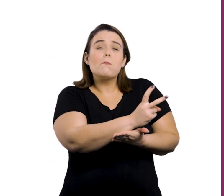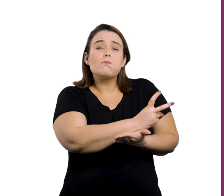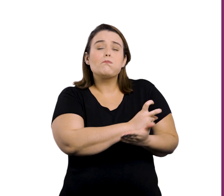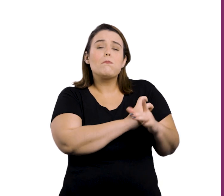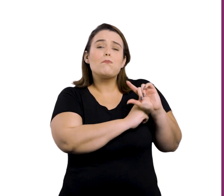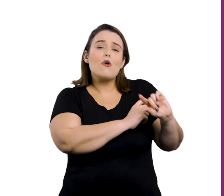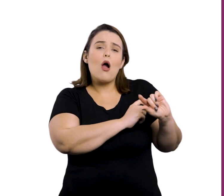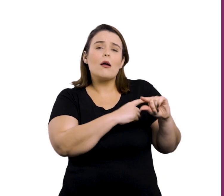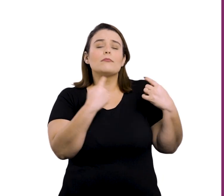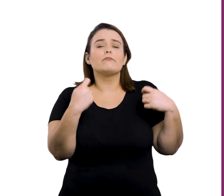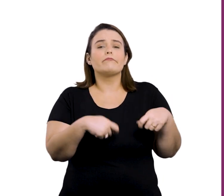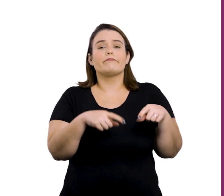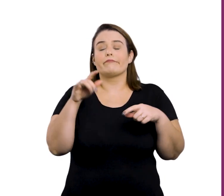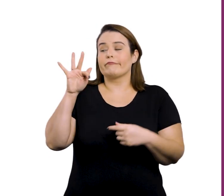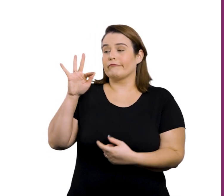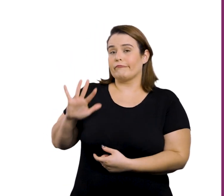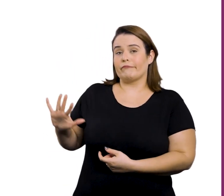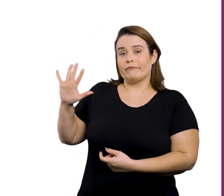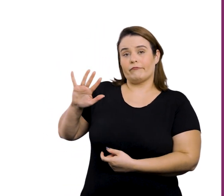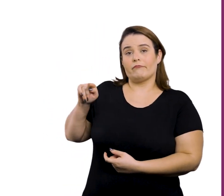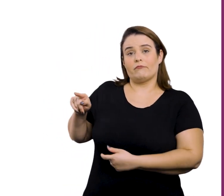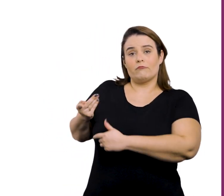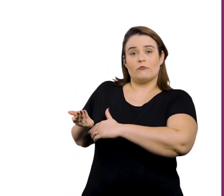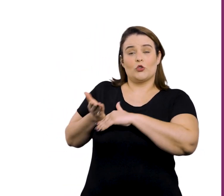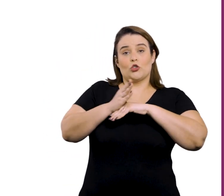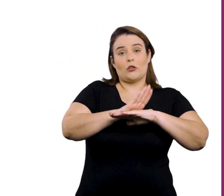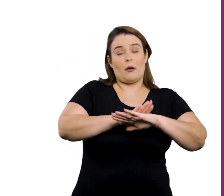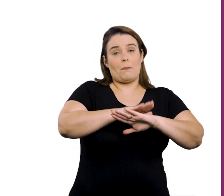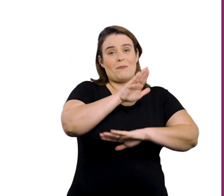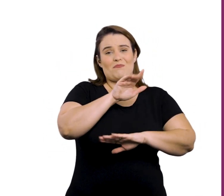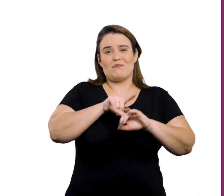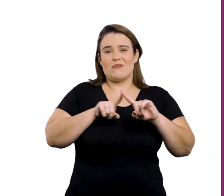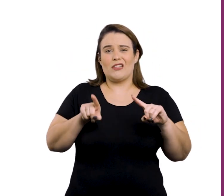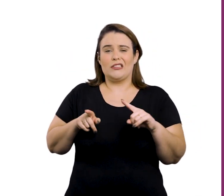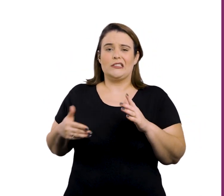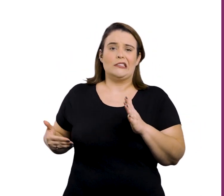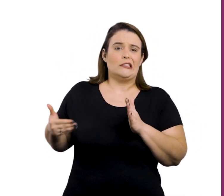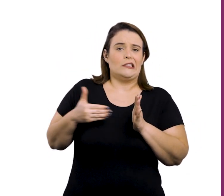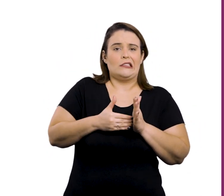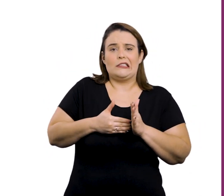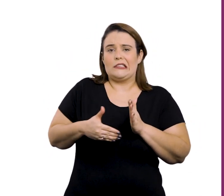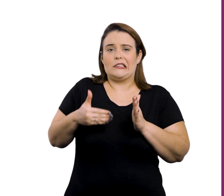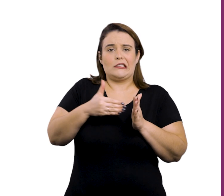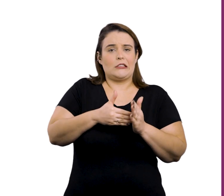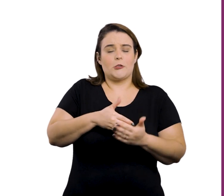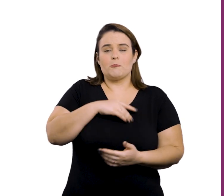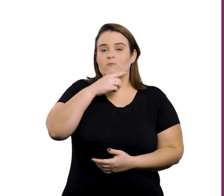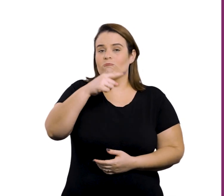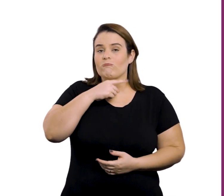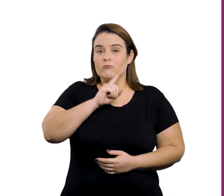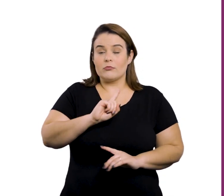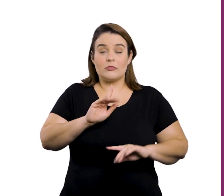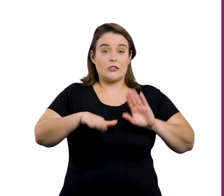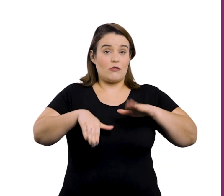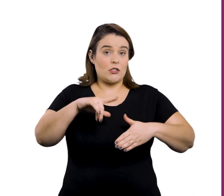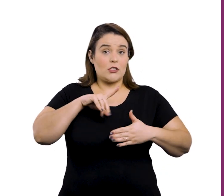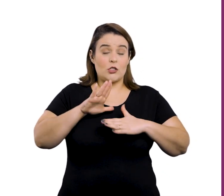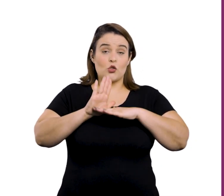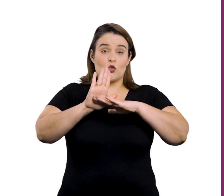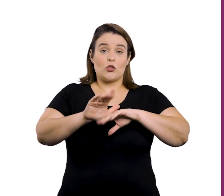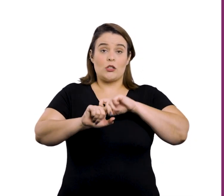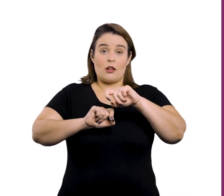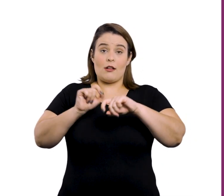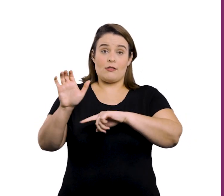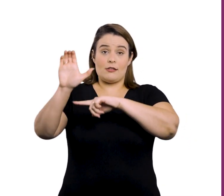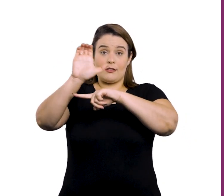arrecadam pouco com impostos e dependem de recursos do governo federal, que são difíceis de acessar ou são insuficientes. E